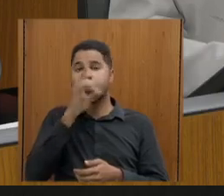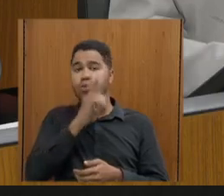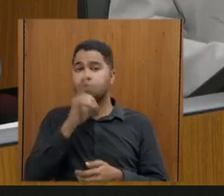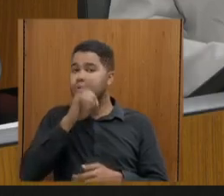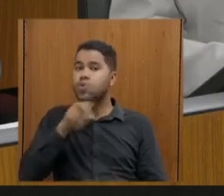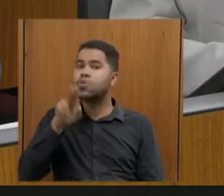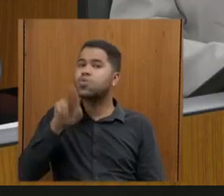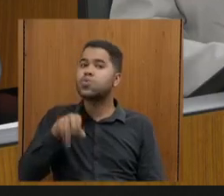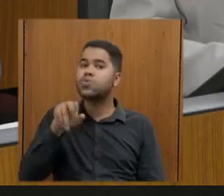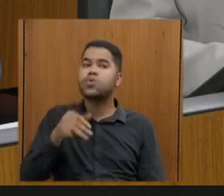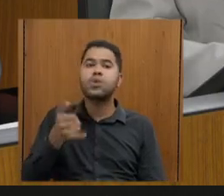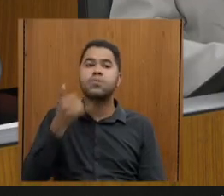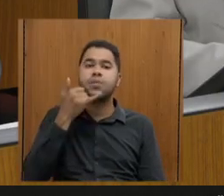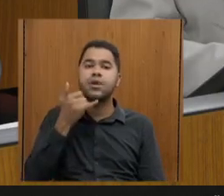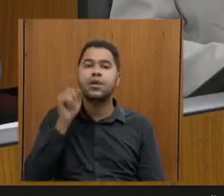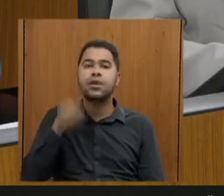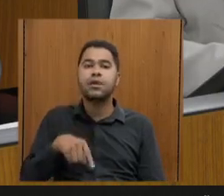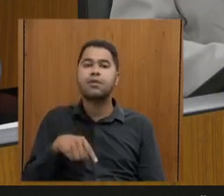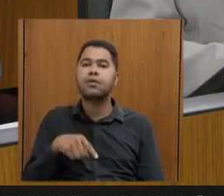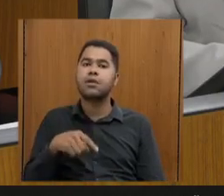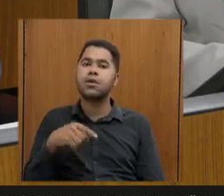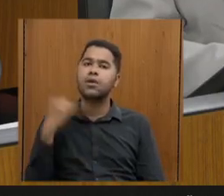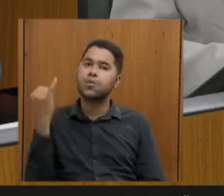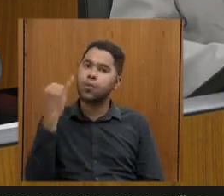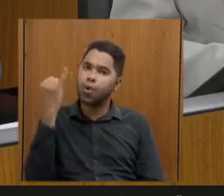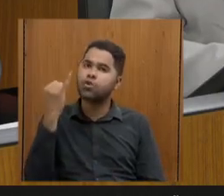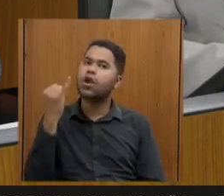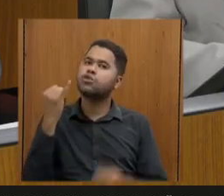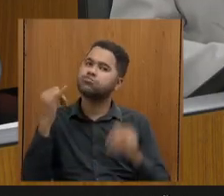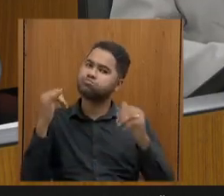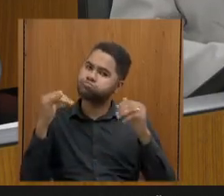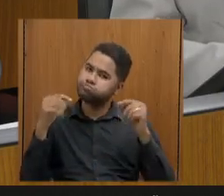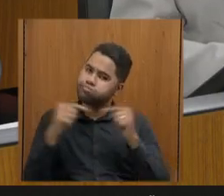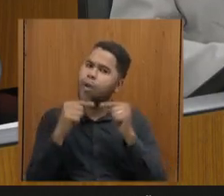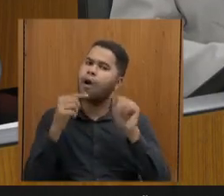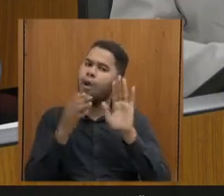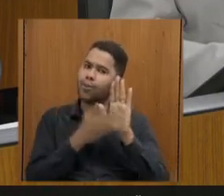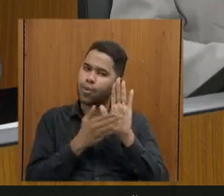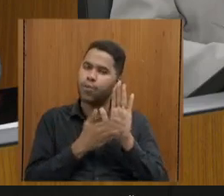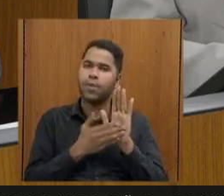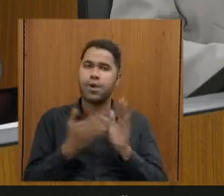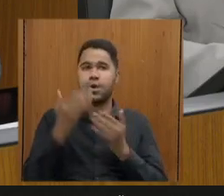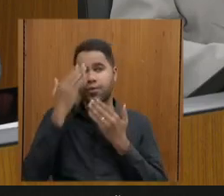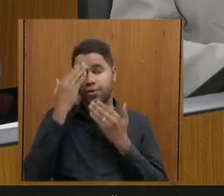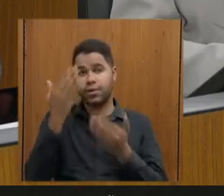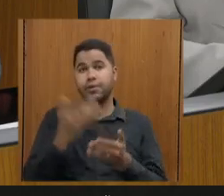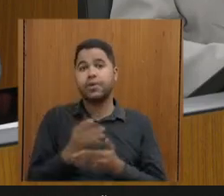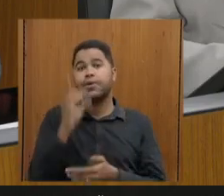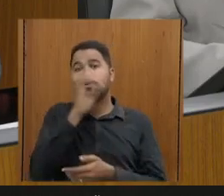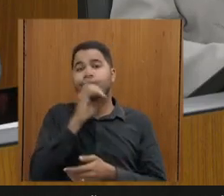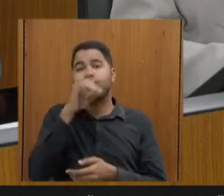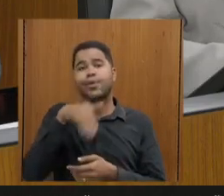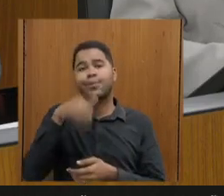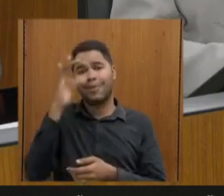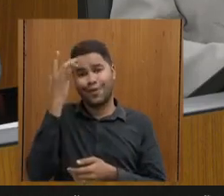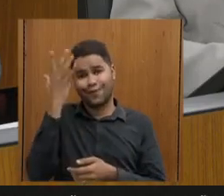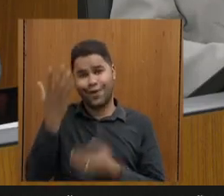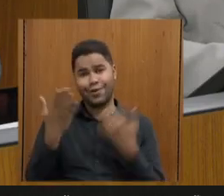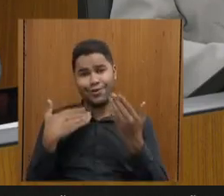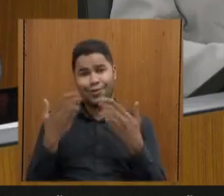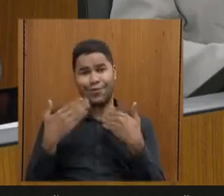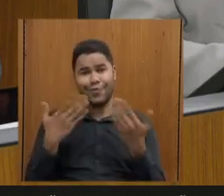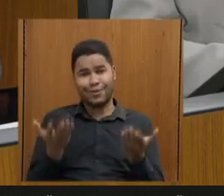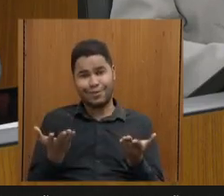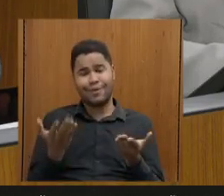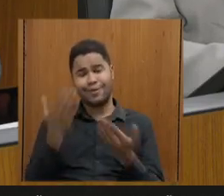me ligou para falar algo que não seja produtivo propositivo então eu que te agradeço e a Deus domingo até mais fácil conversar né então